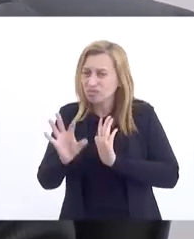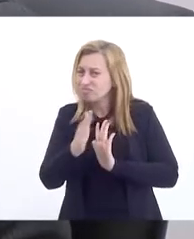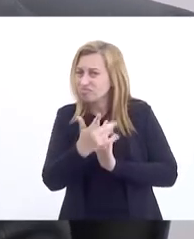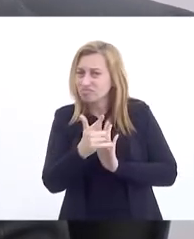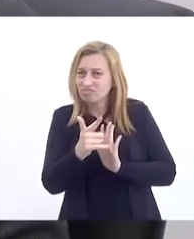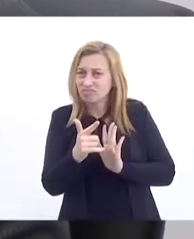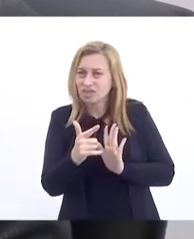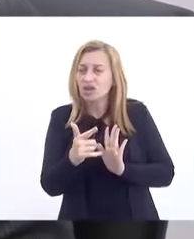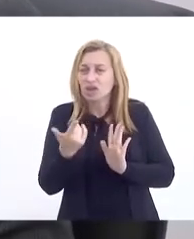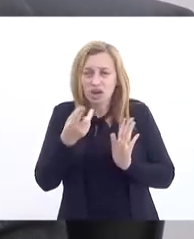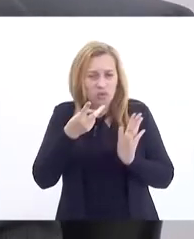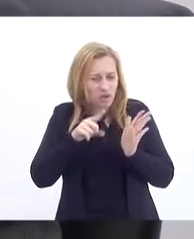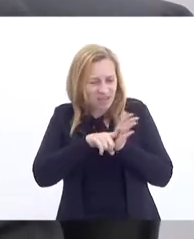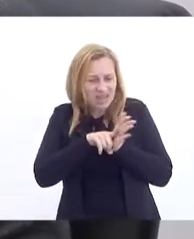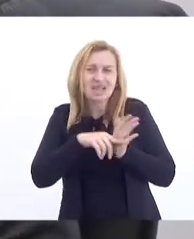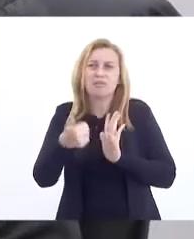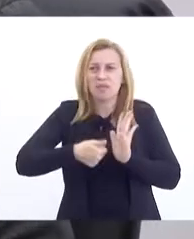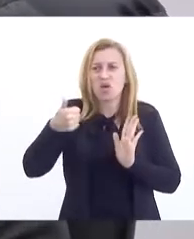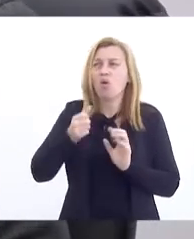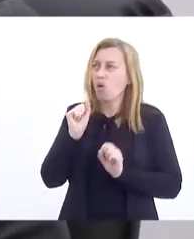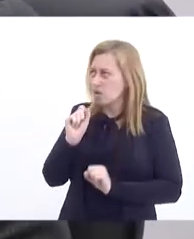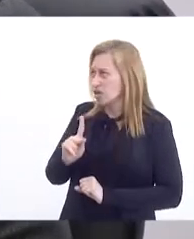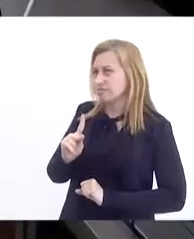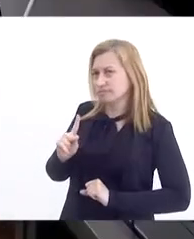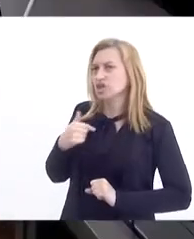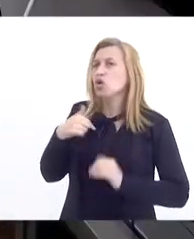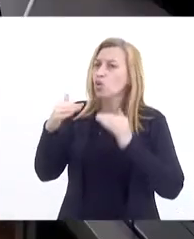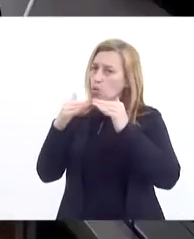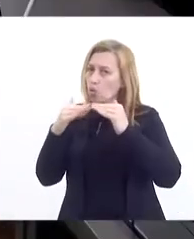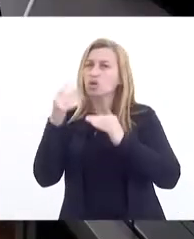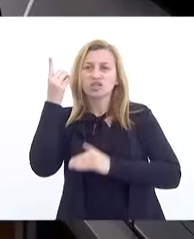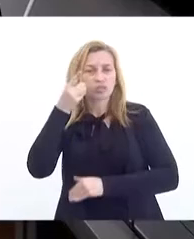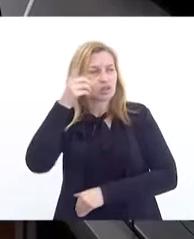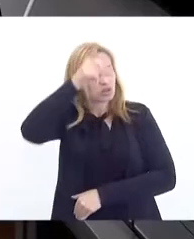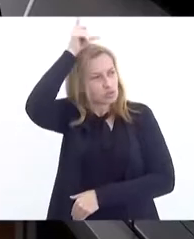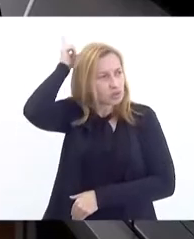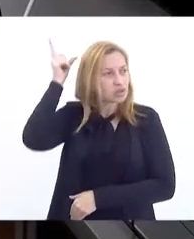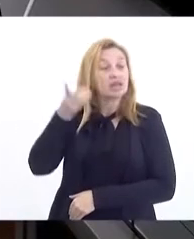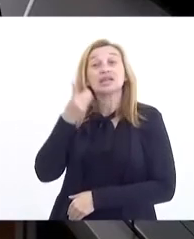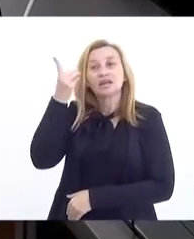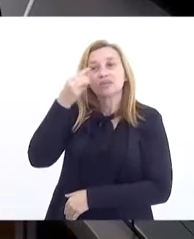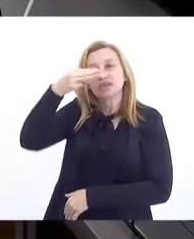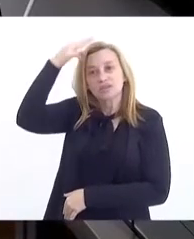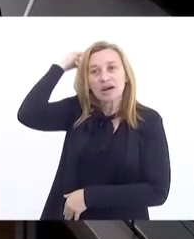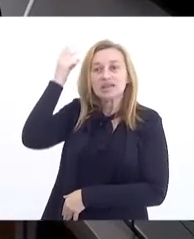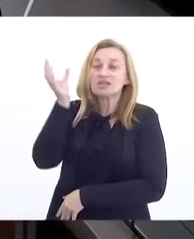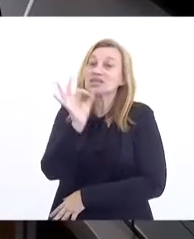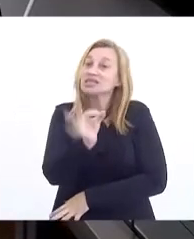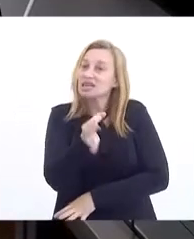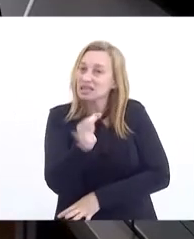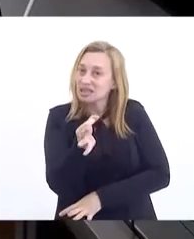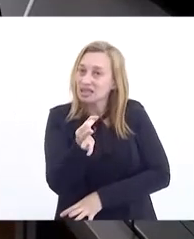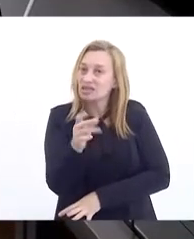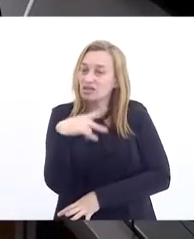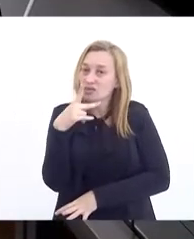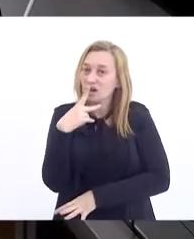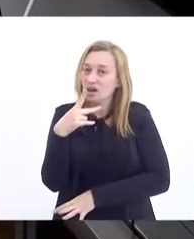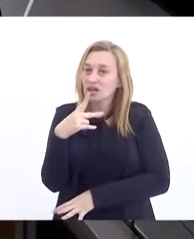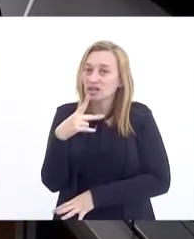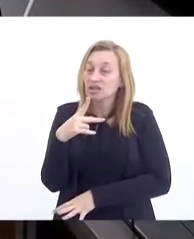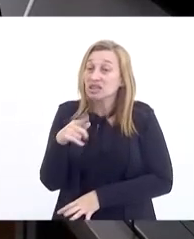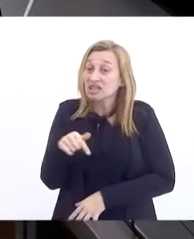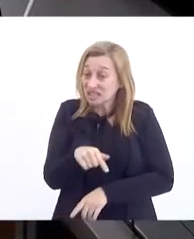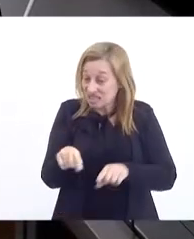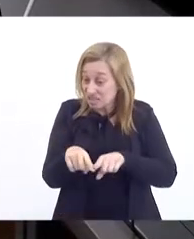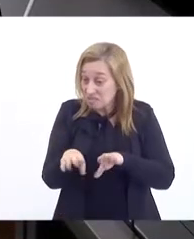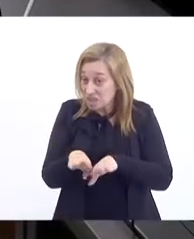quero dar uma analisada melhor. Só isso. Concordo, deputado Espaul. Deputado Márcio, eu garanto a Vossa Excelência. Não vai ter. Que daqui dessa